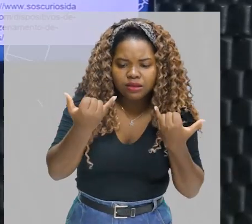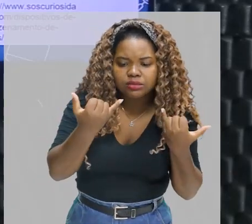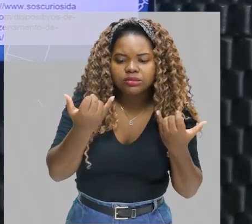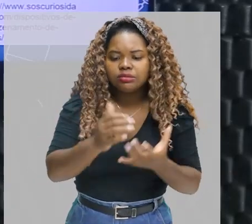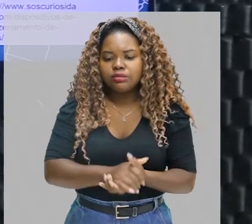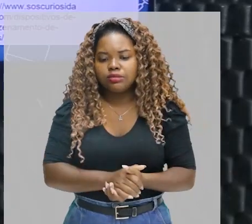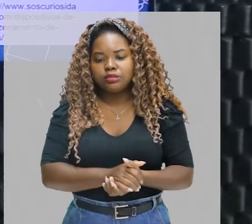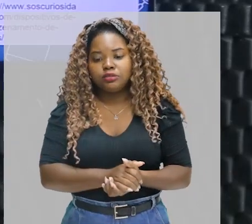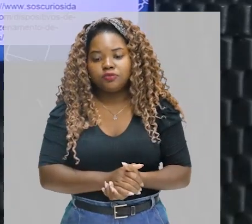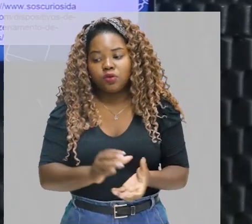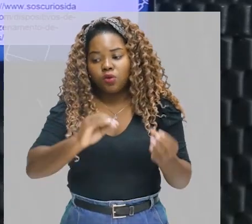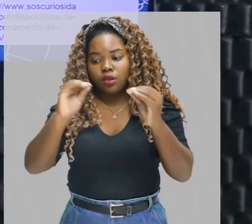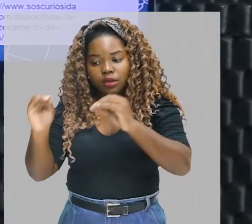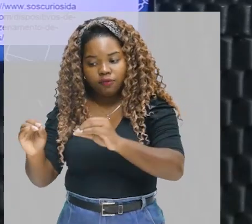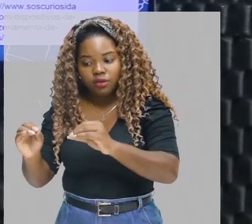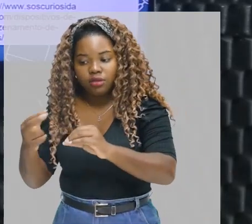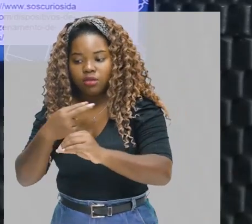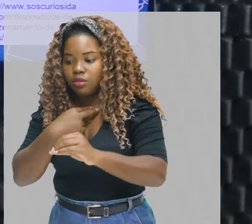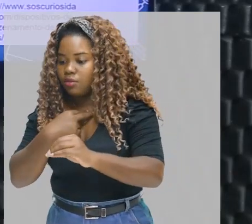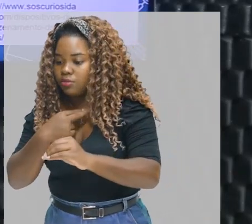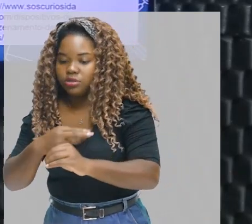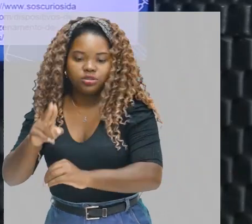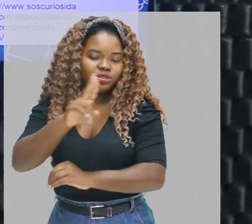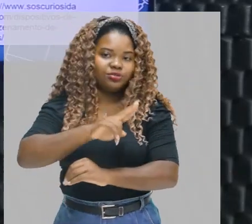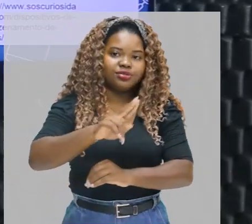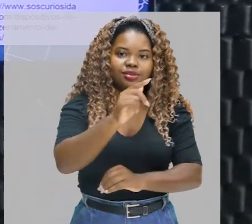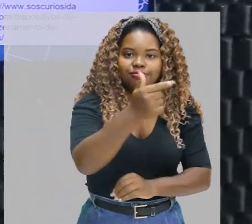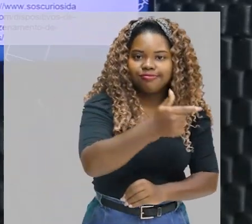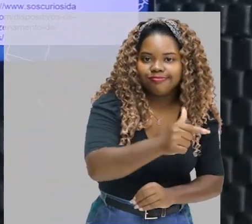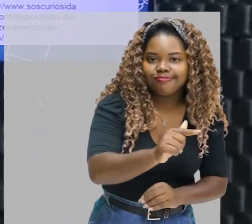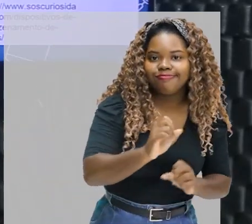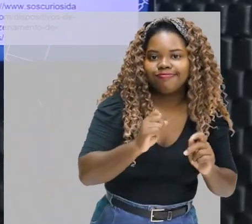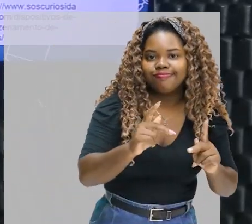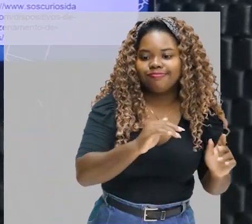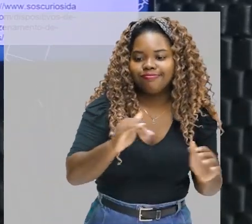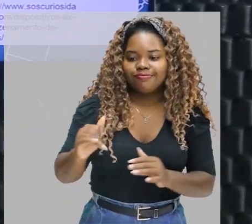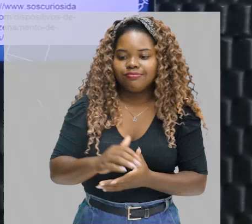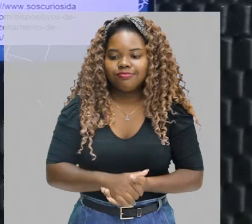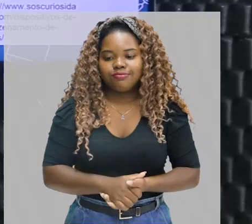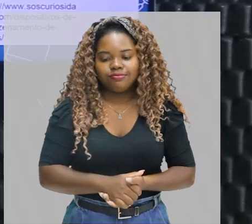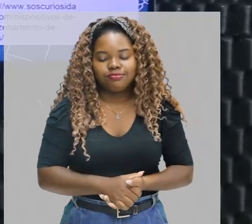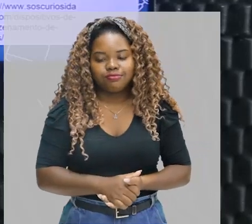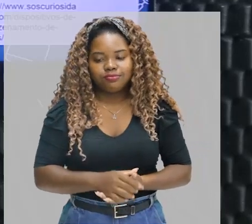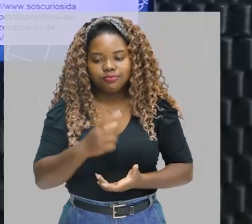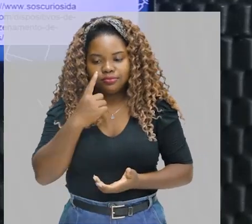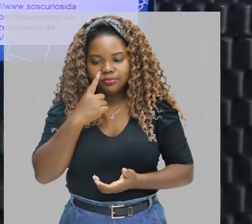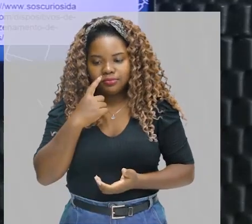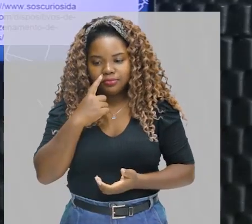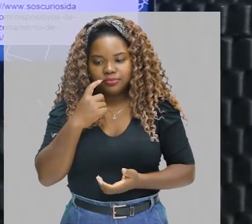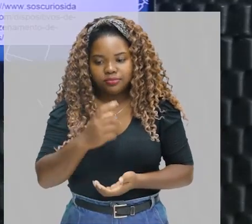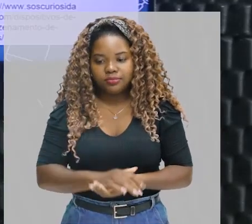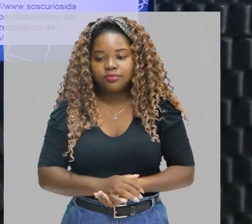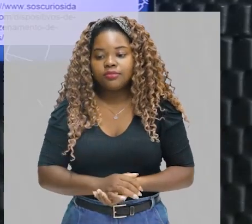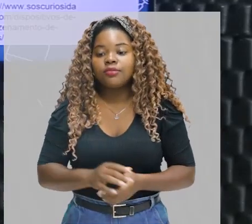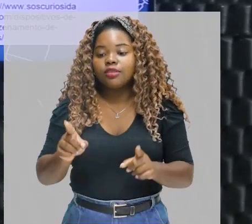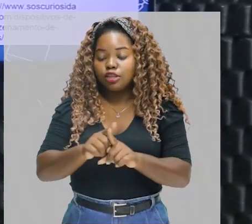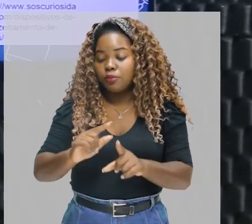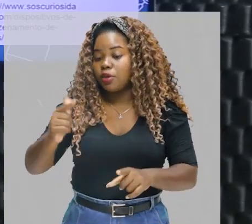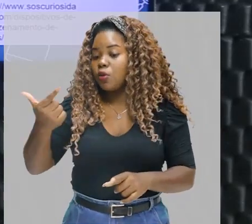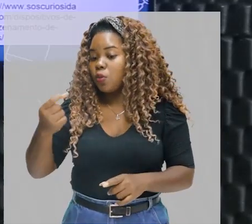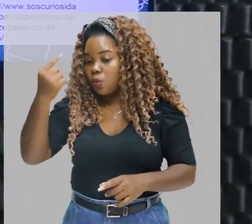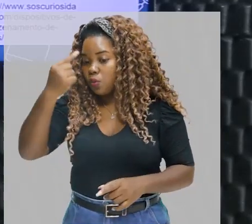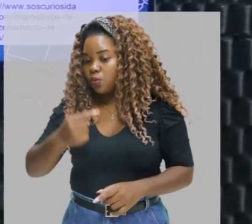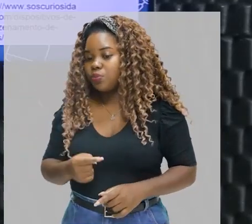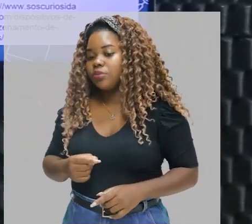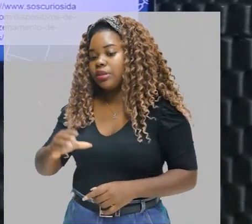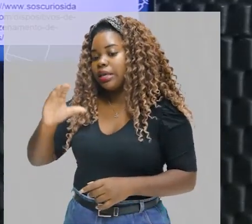estavam ali e não poderiam ser reutilizadas, tá ok? Nós temos ali a fita VHS, assim como a